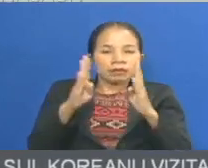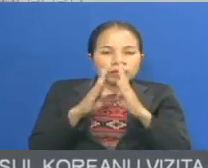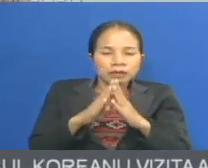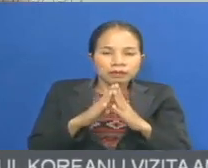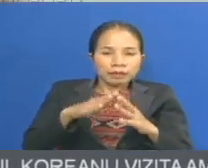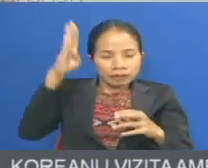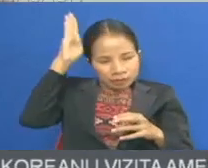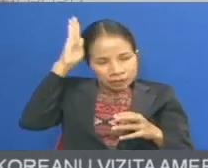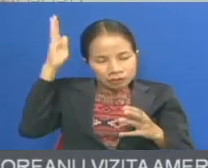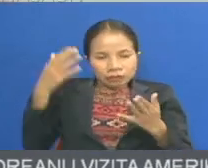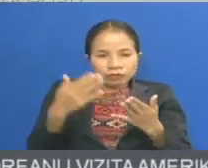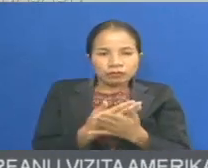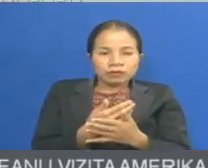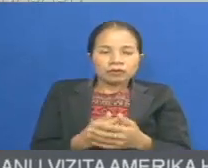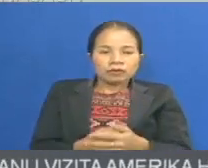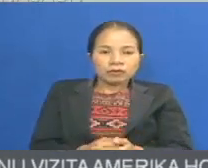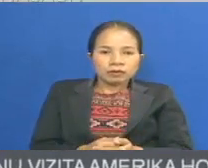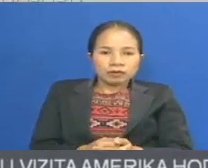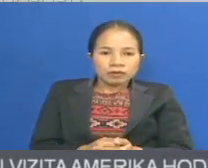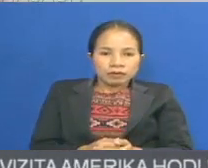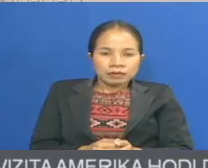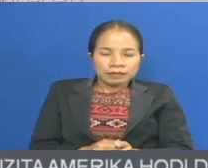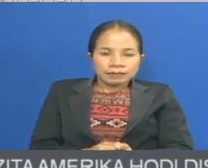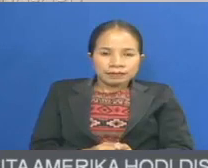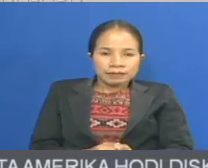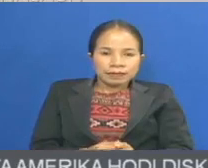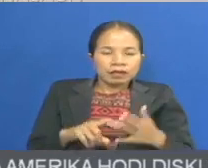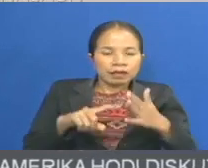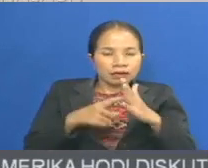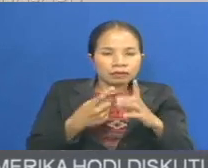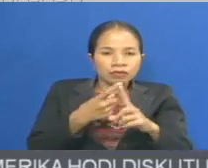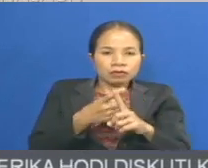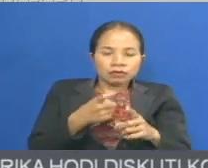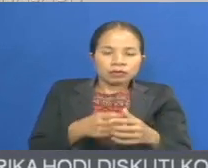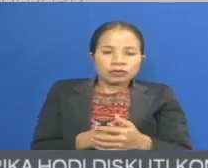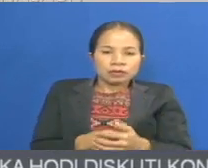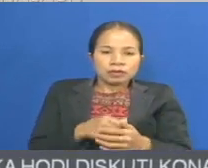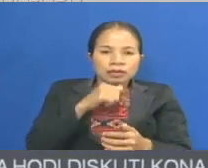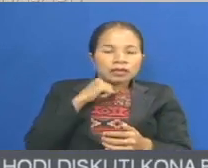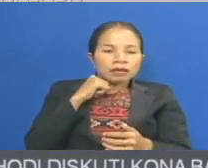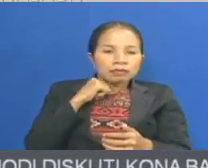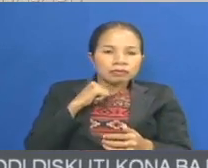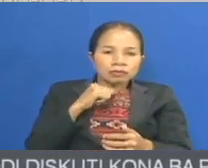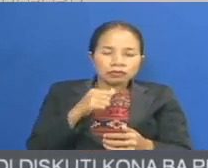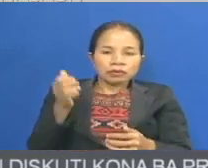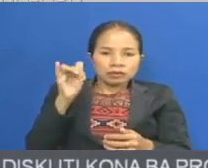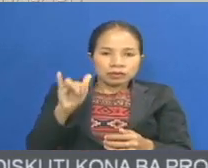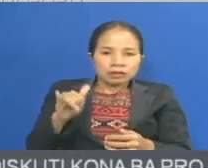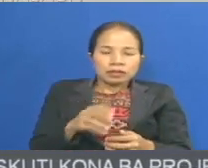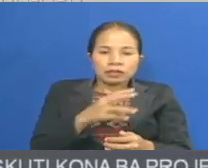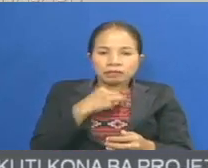bispo de Maine, colabora com ele. A UCI na Ilulixira. A Ilulixira,